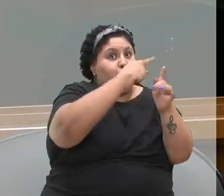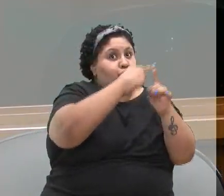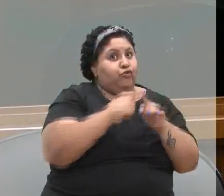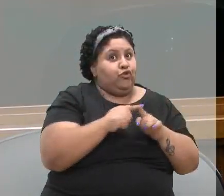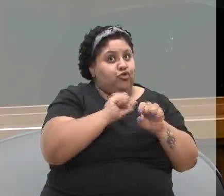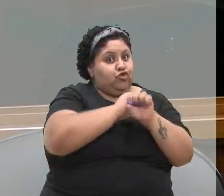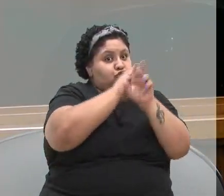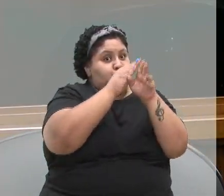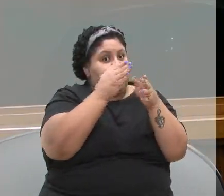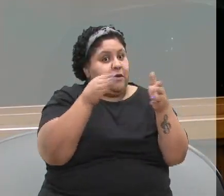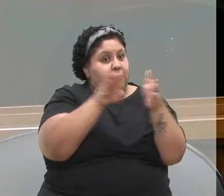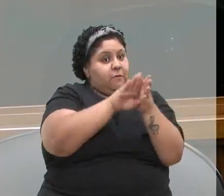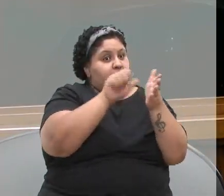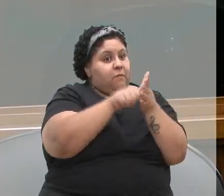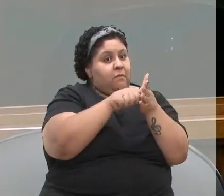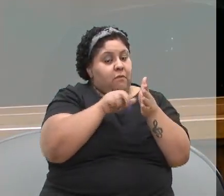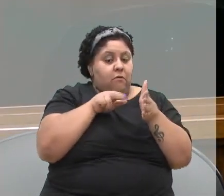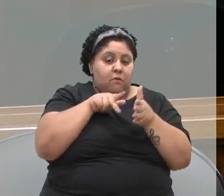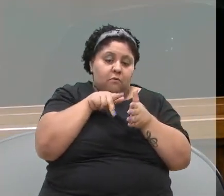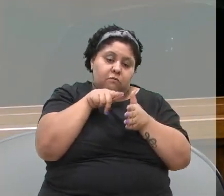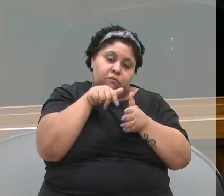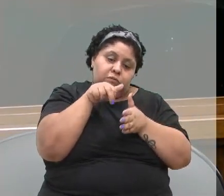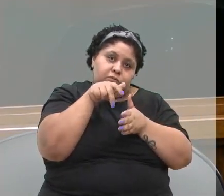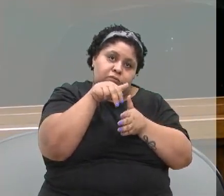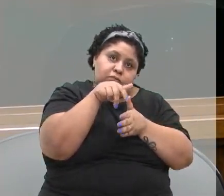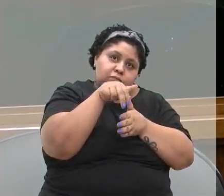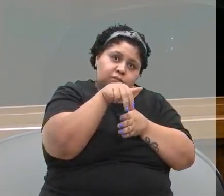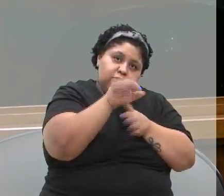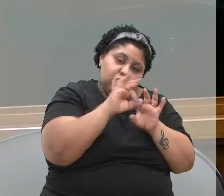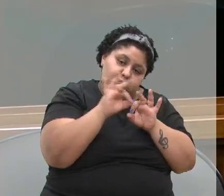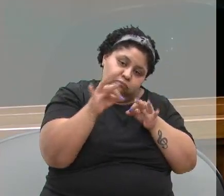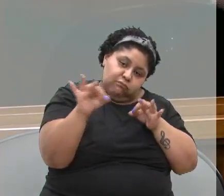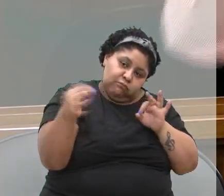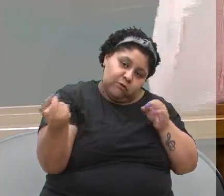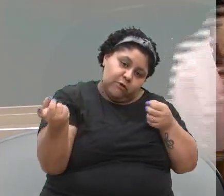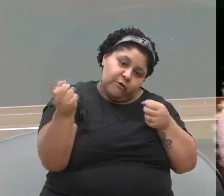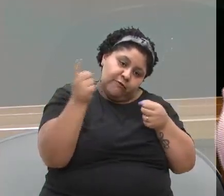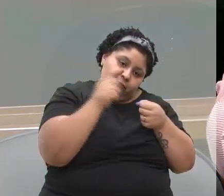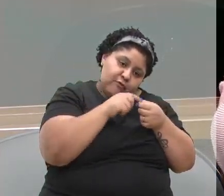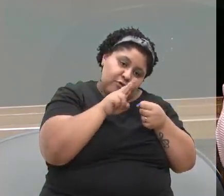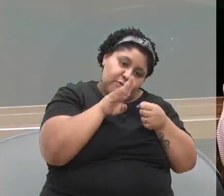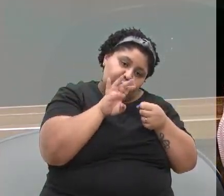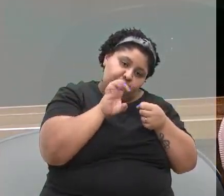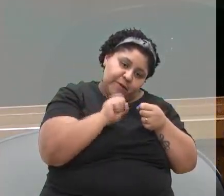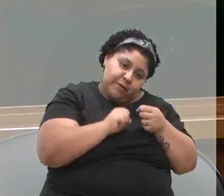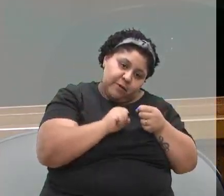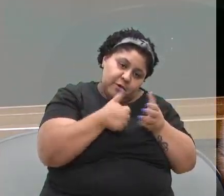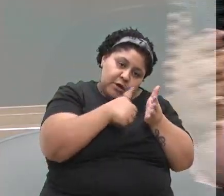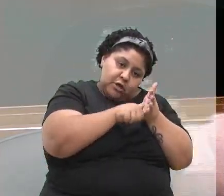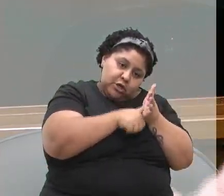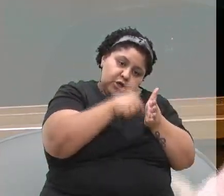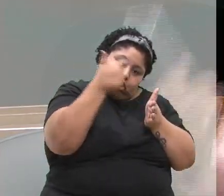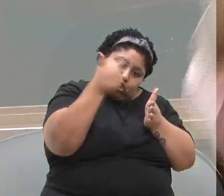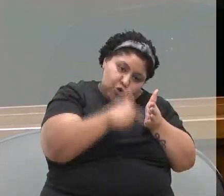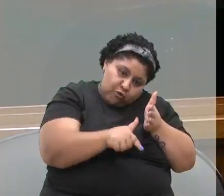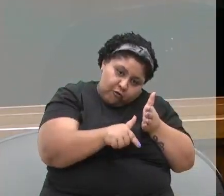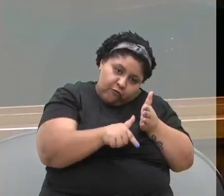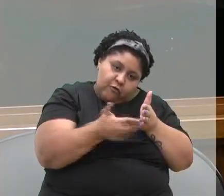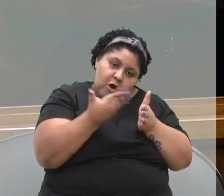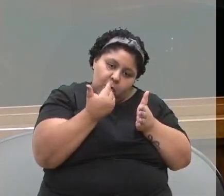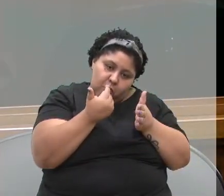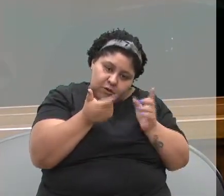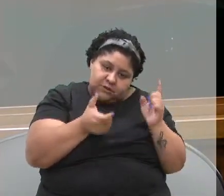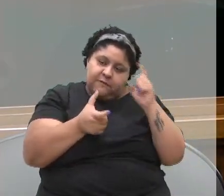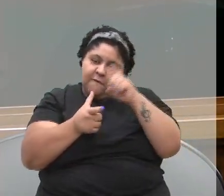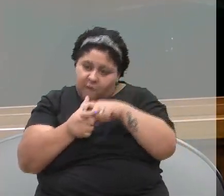ponto, vai caminhando até uma região mais distante, volta para a UBS ao meio-dia, bate o ponto, almoça, depois bate o ponto de